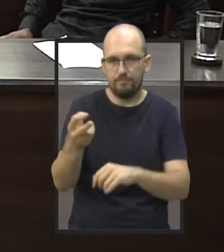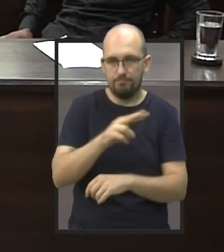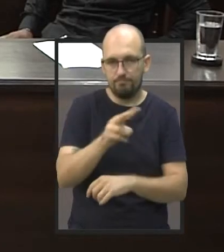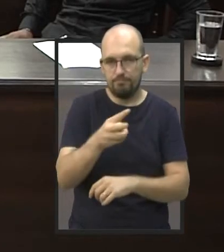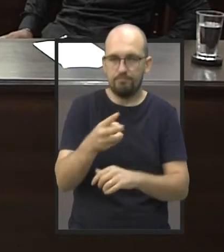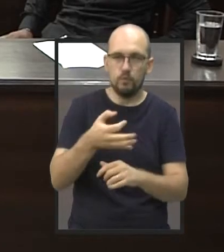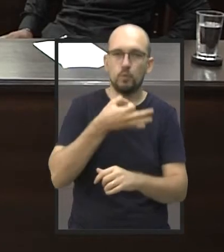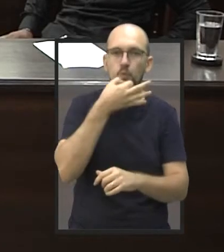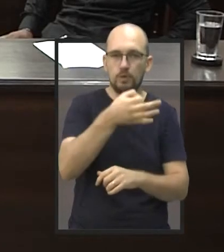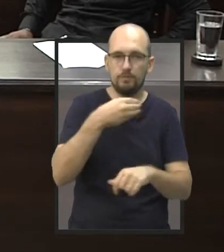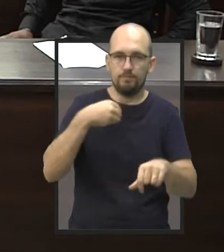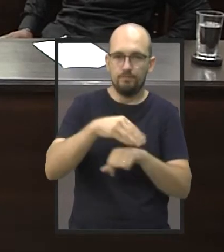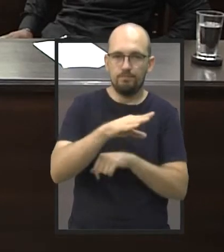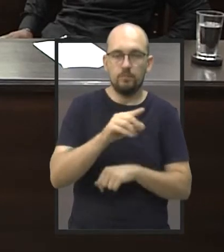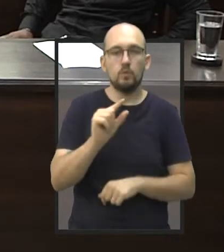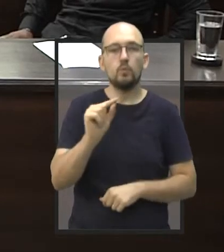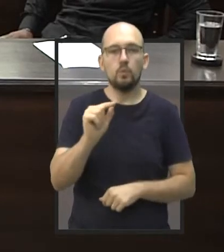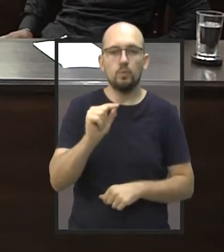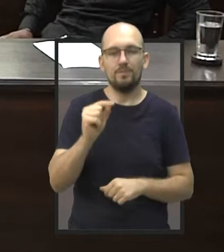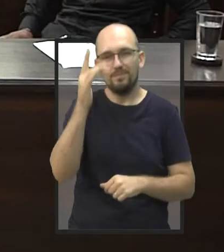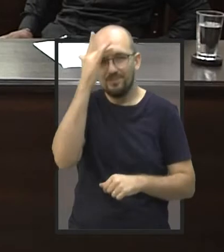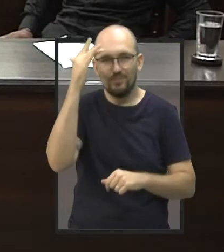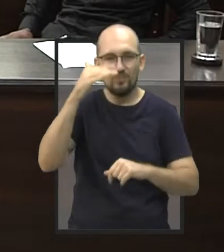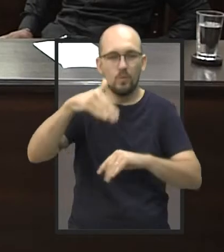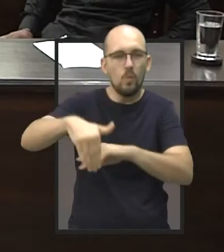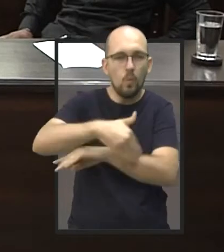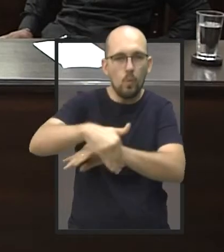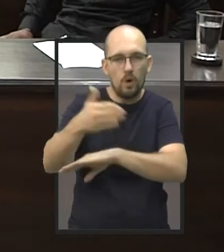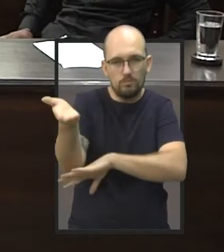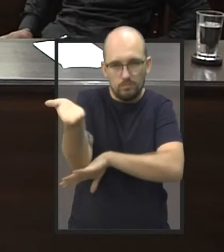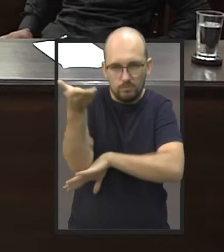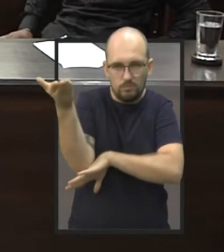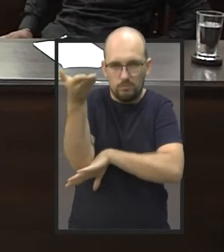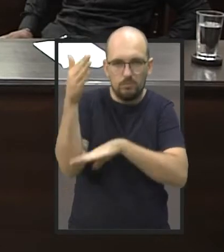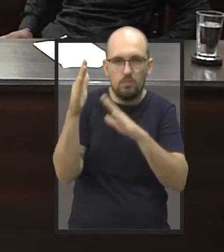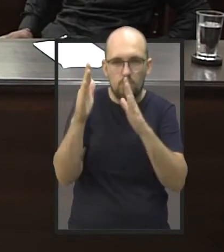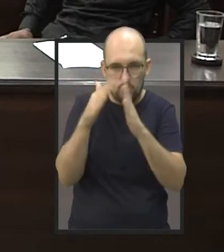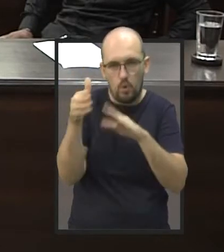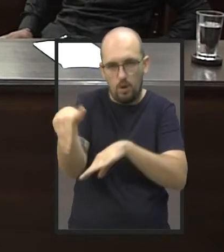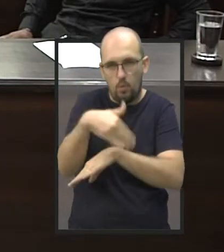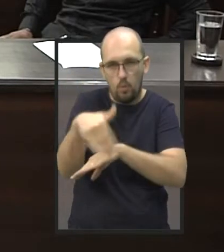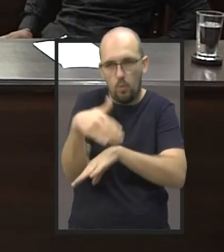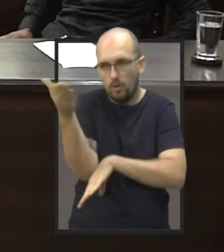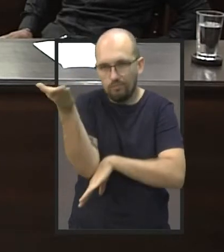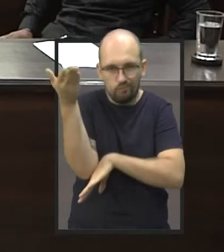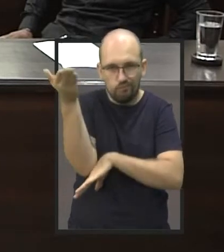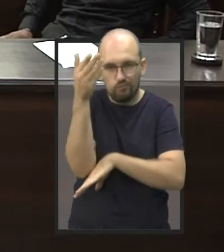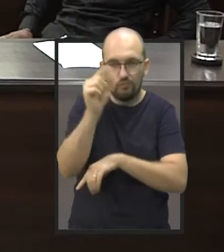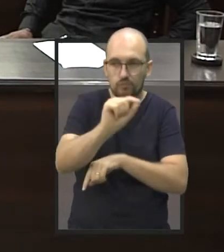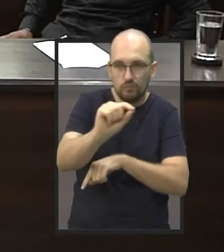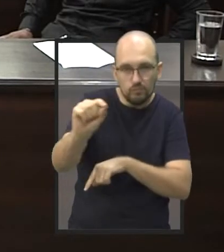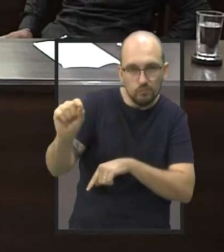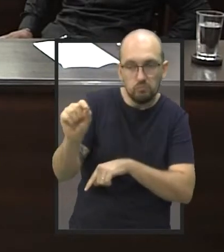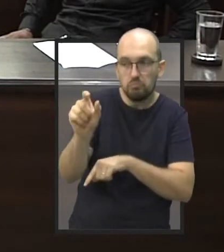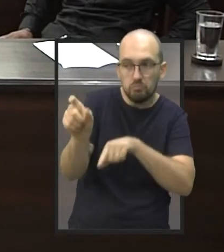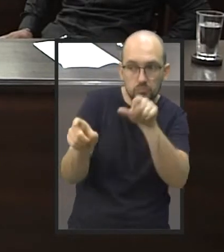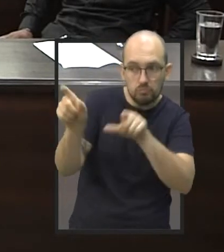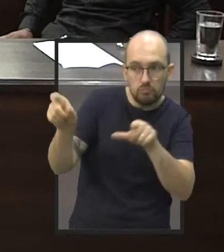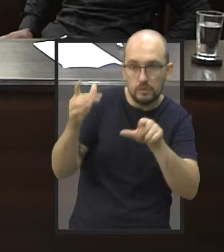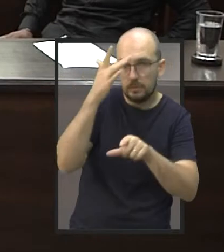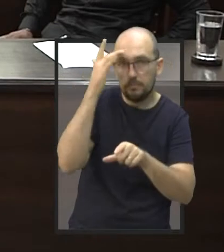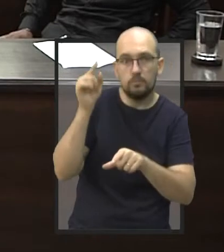Social também, para que os moradores de rua, as pessoas que estão em situação de rua, em situação de vulnerabilidade, elas